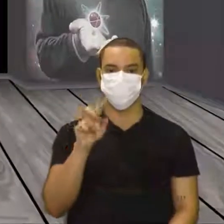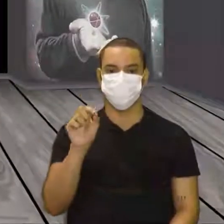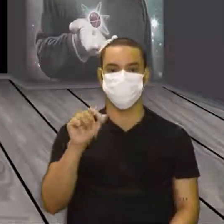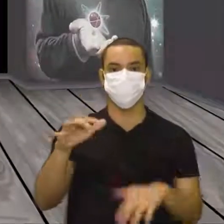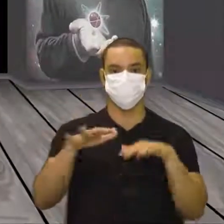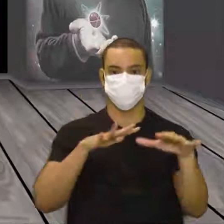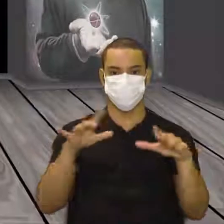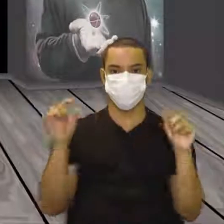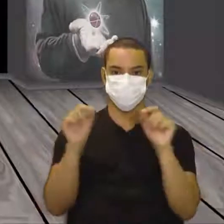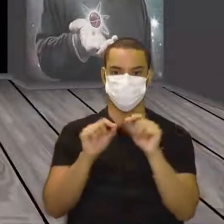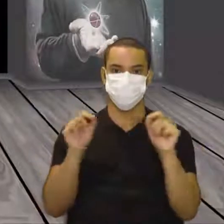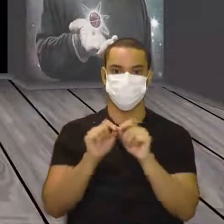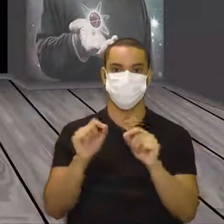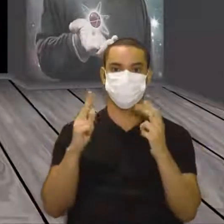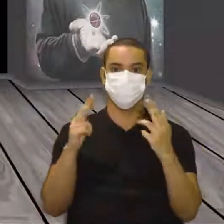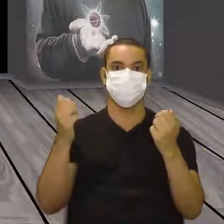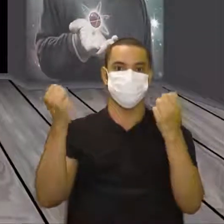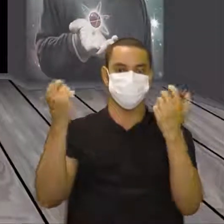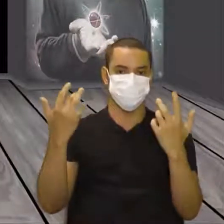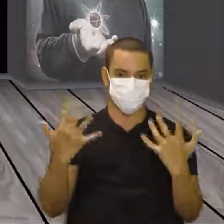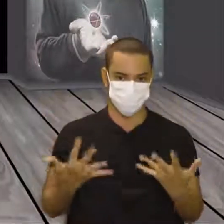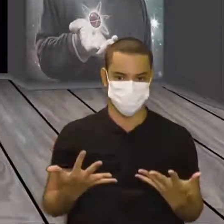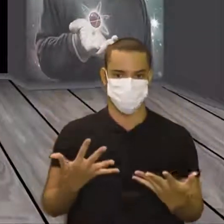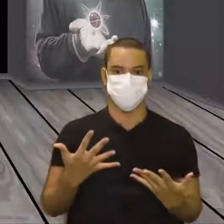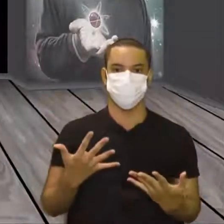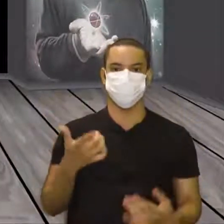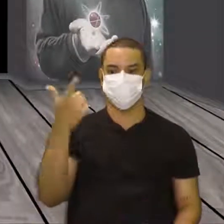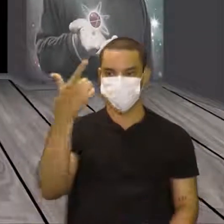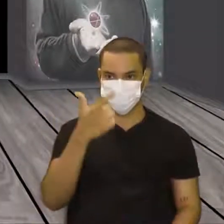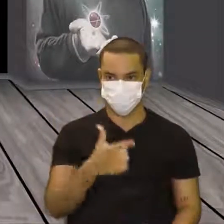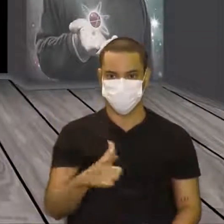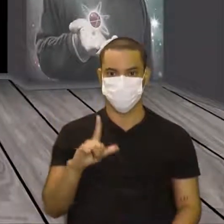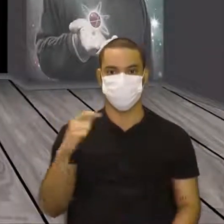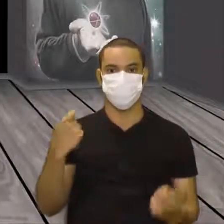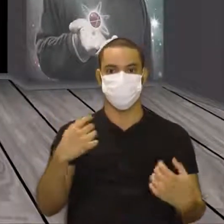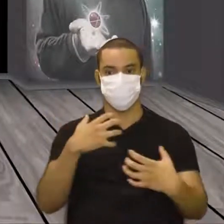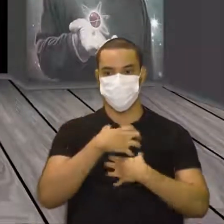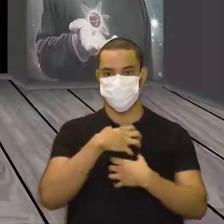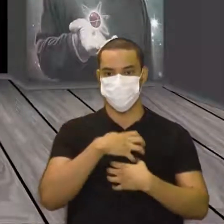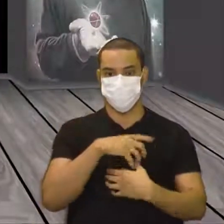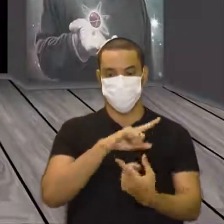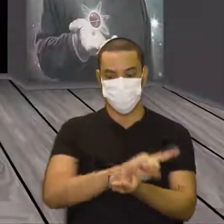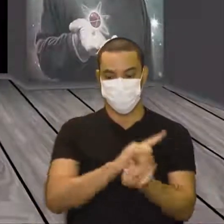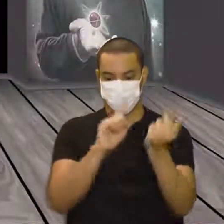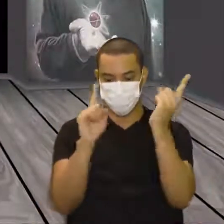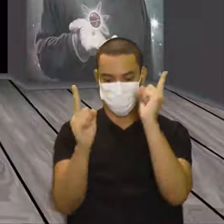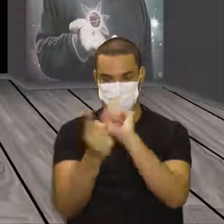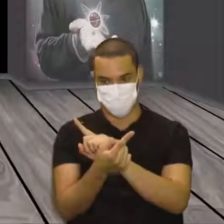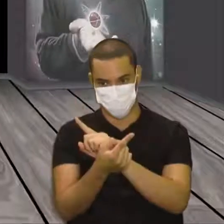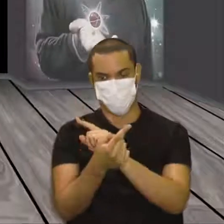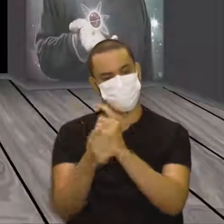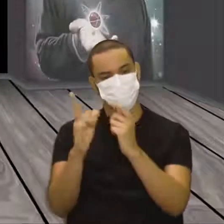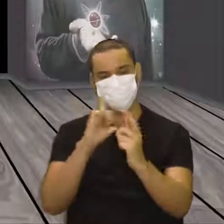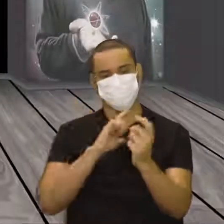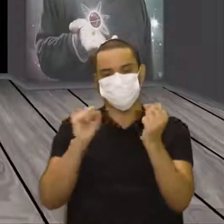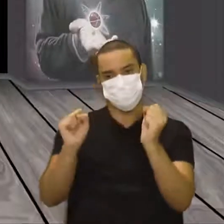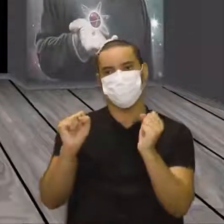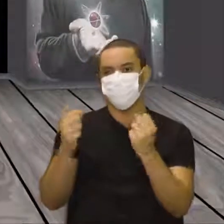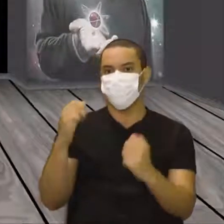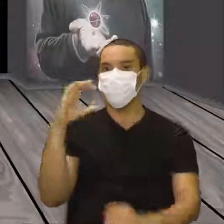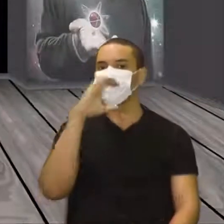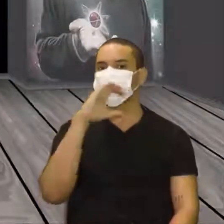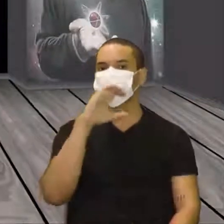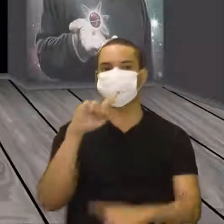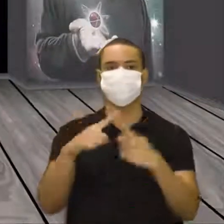movimento relativo, como eu falei já e vou frisar novamente, tem que ser em sentido oposto, certo? Pode até ter velocidade igual, mas tem que